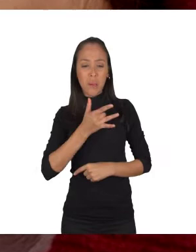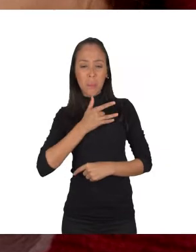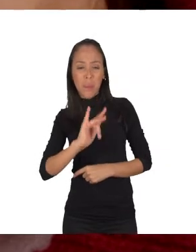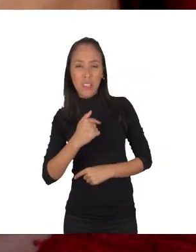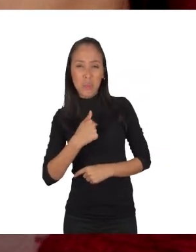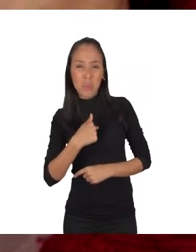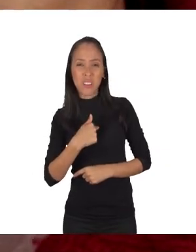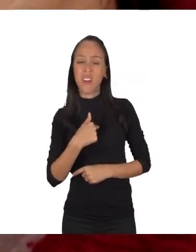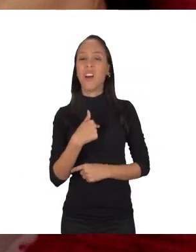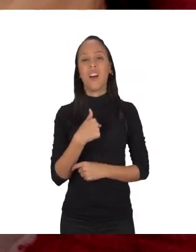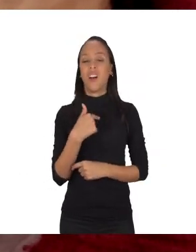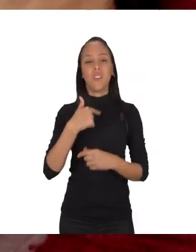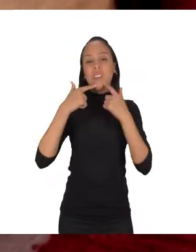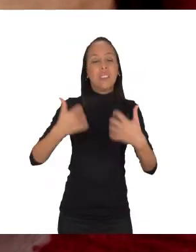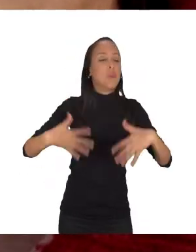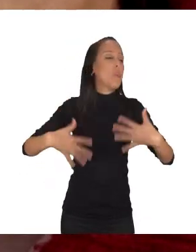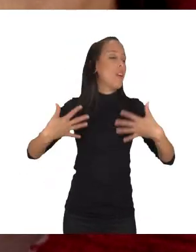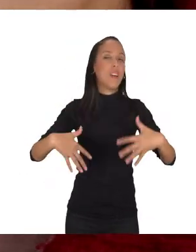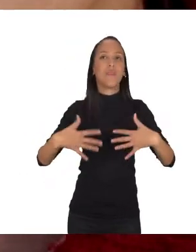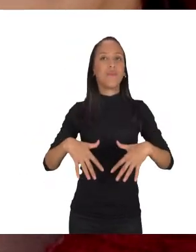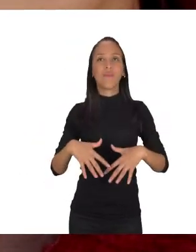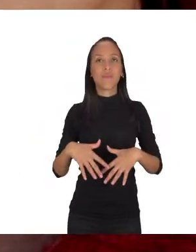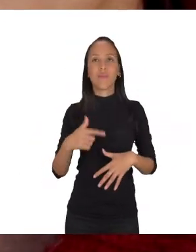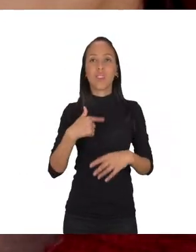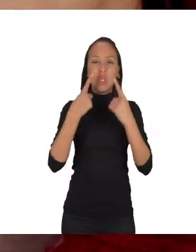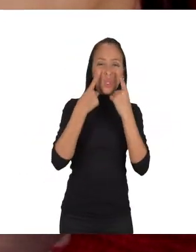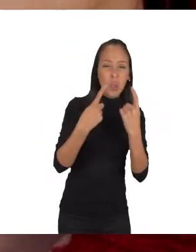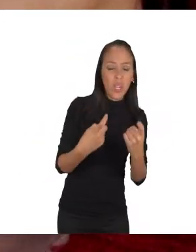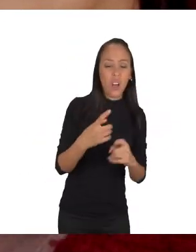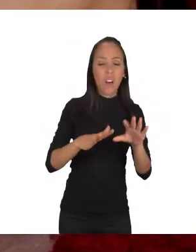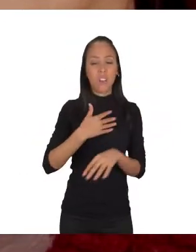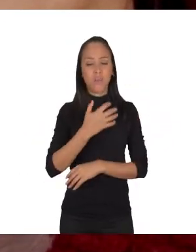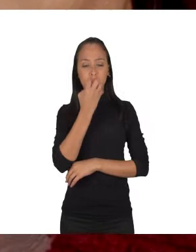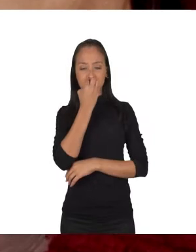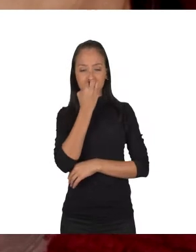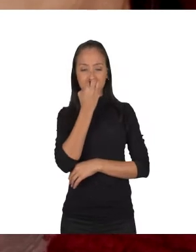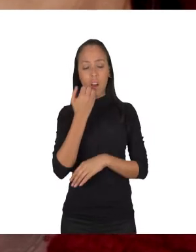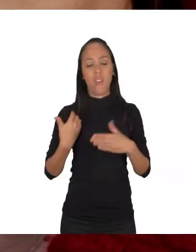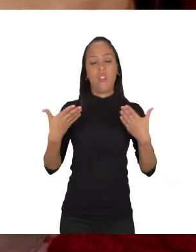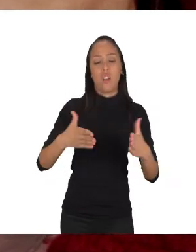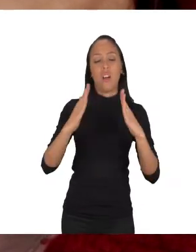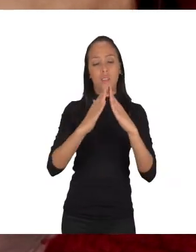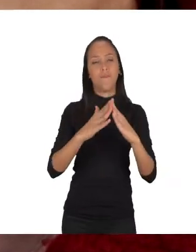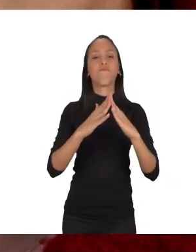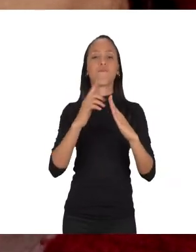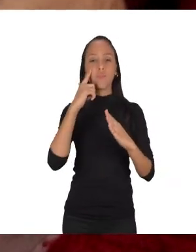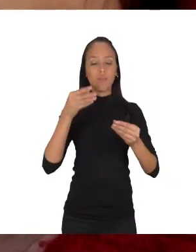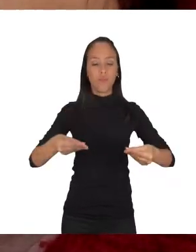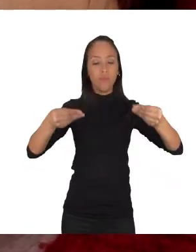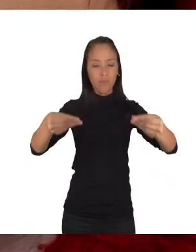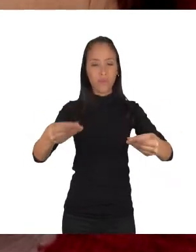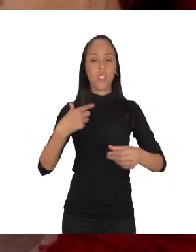lado. Aí o maior desespero, né? Umas horas chorei, umas horas calei. Daí eu cheguei em casa e falei meu marido assim: agora